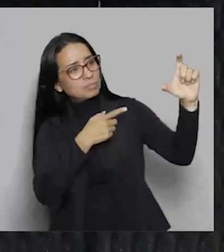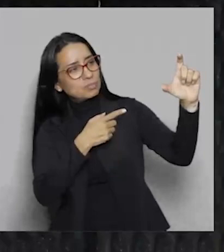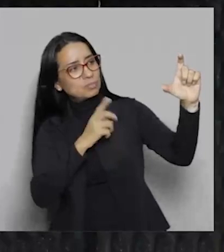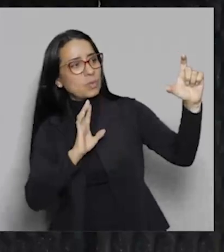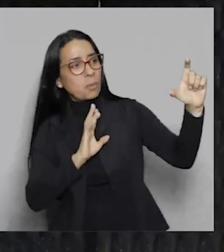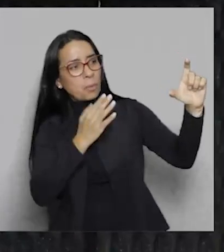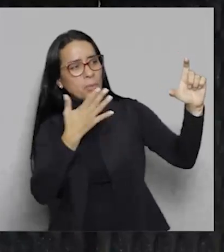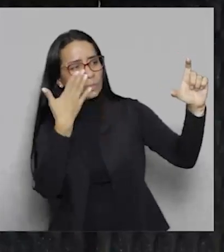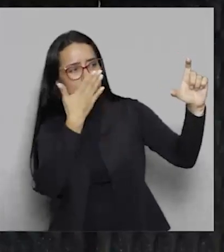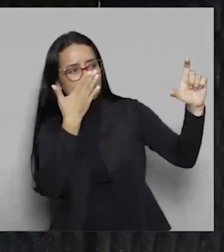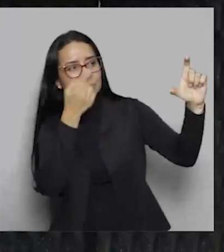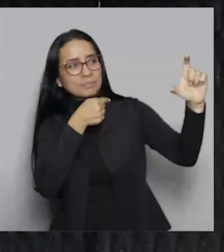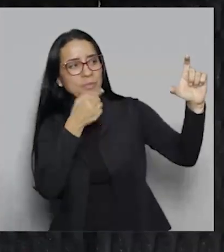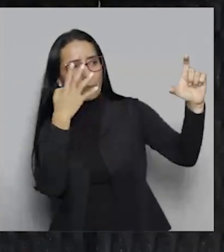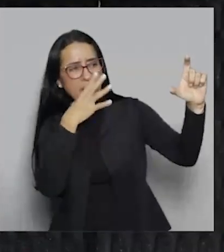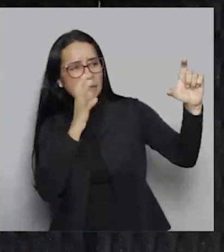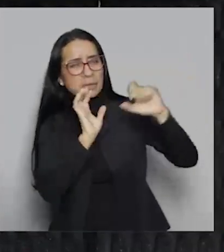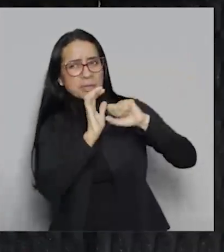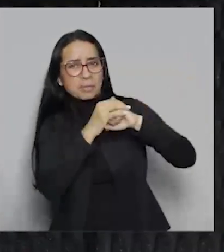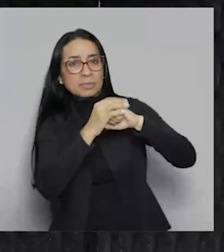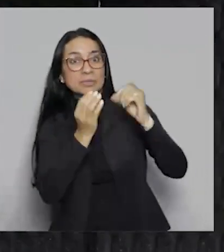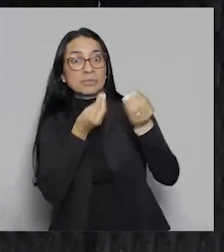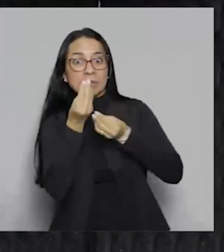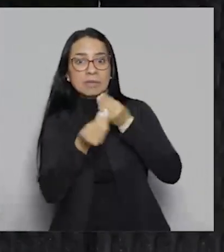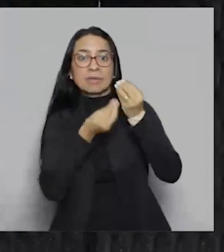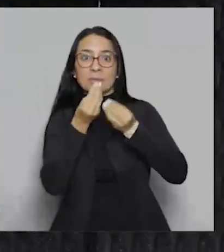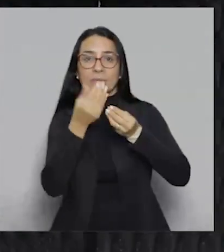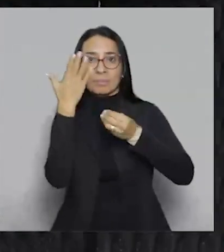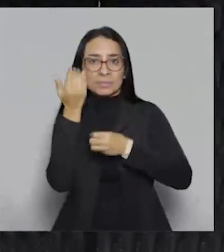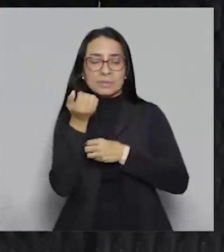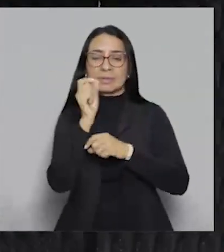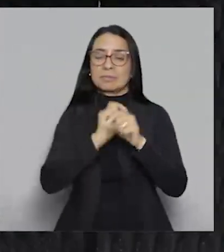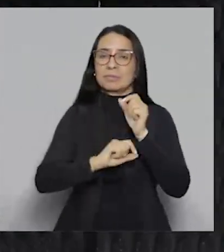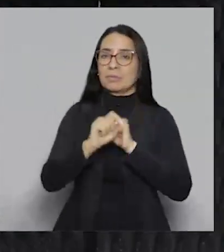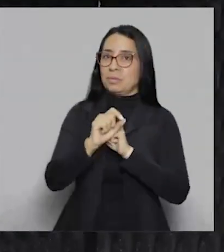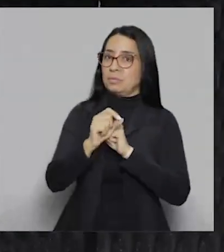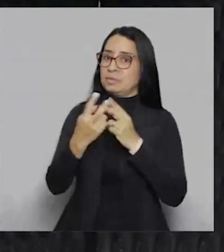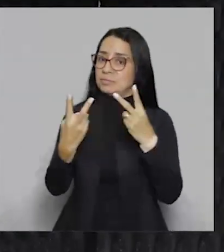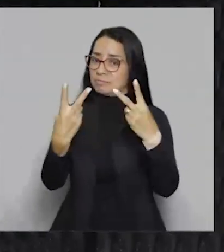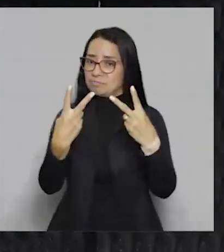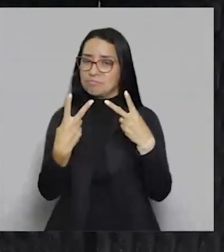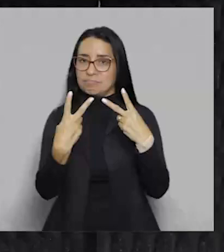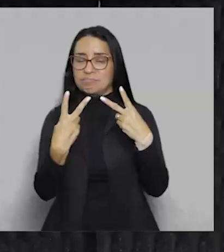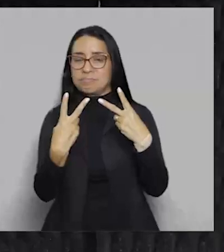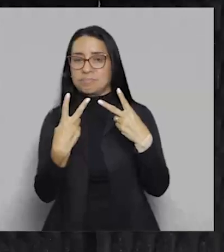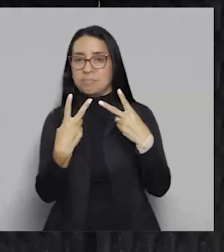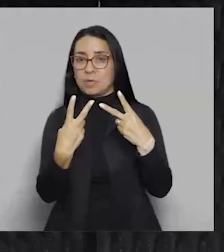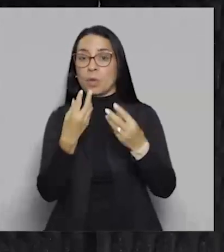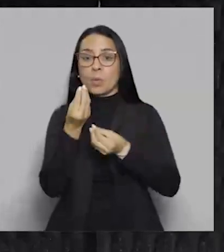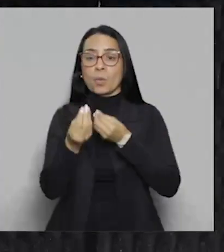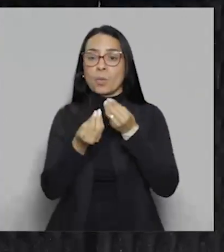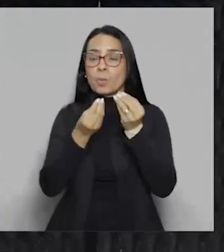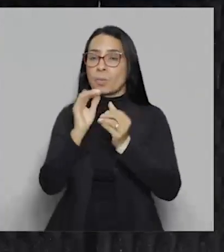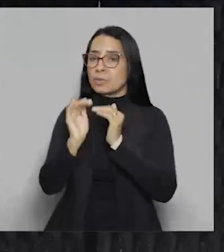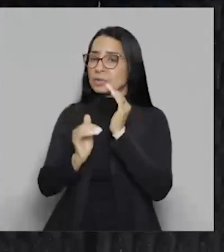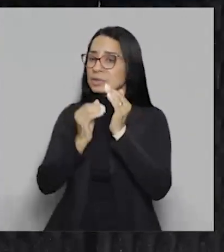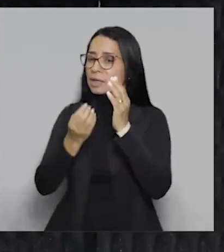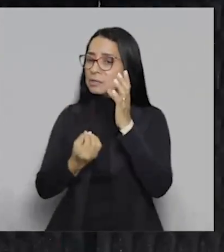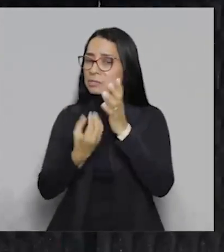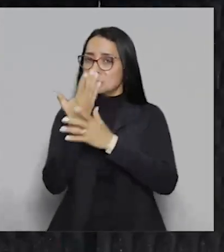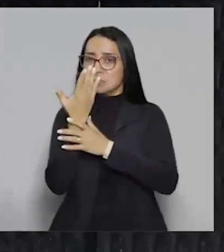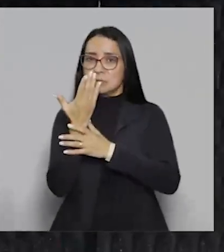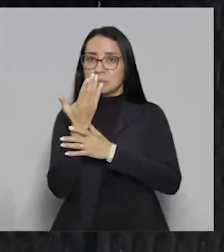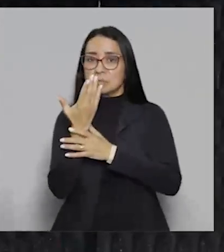rosto coberto. Então, é a forma como ele se identifica, a forma como ele se vê, é a forma como está sendo processado, é a forma como a